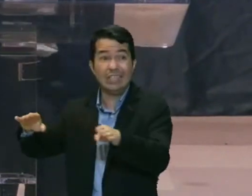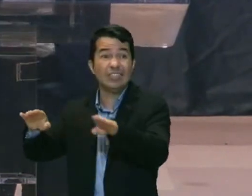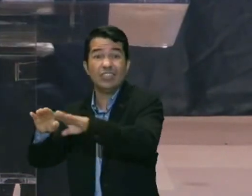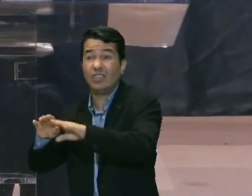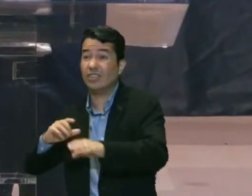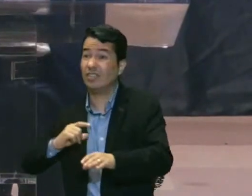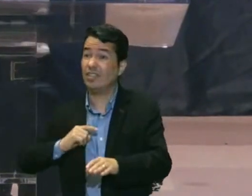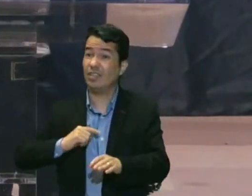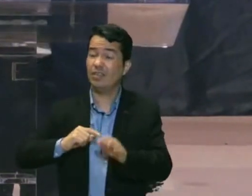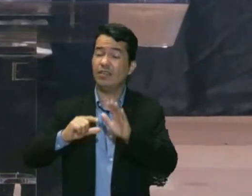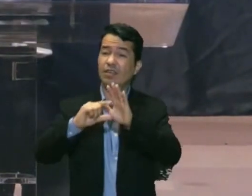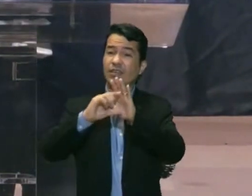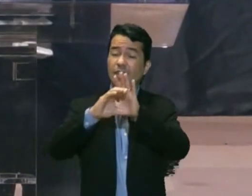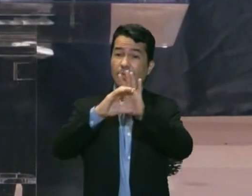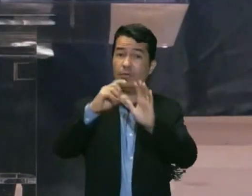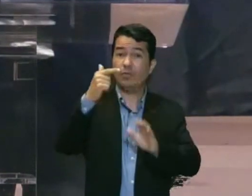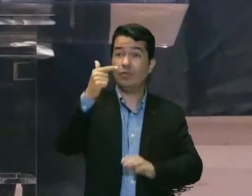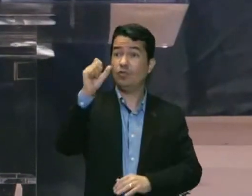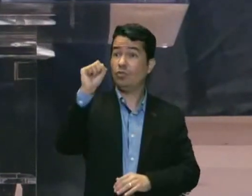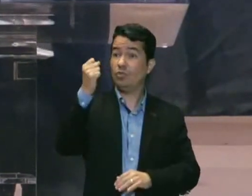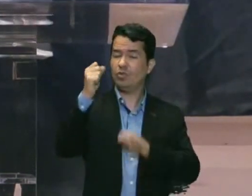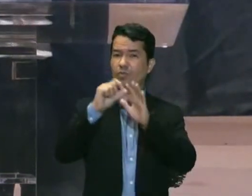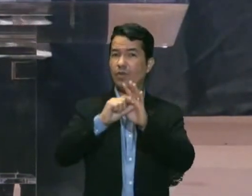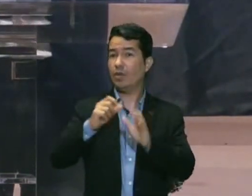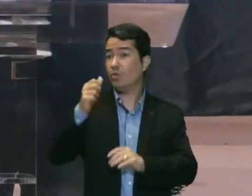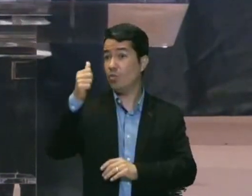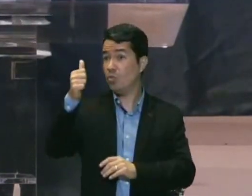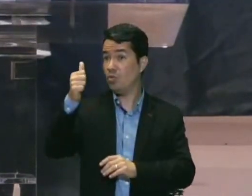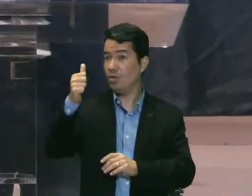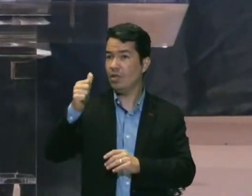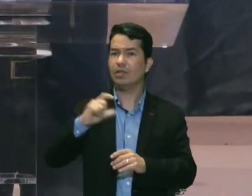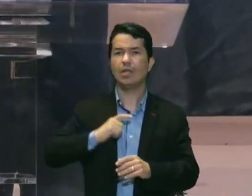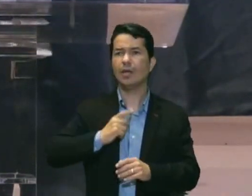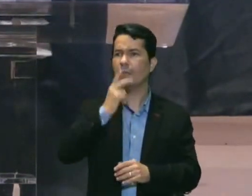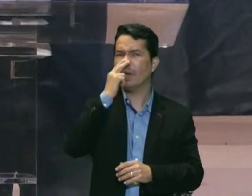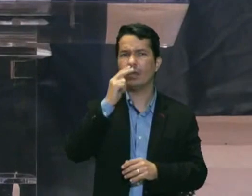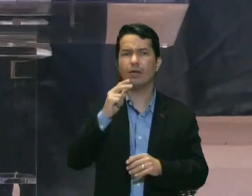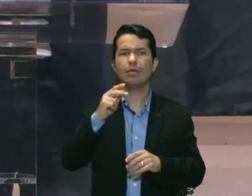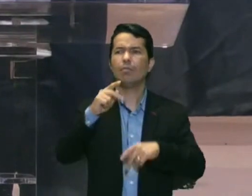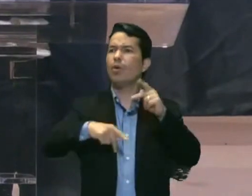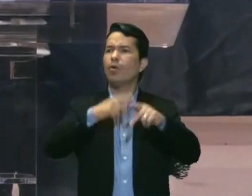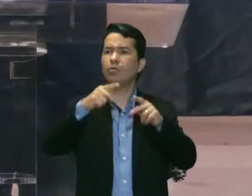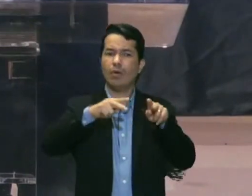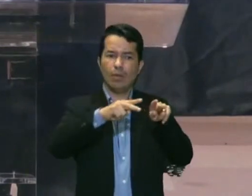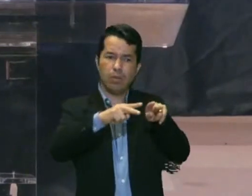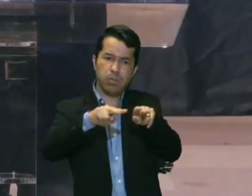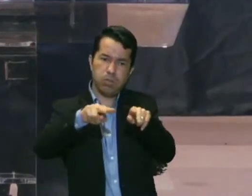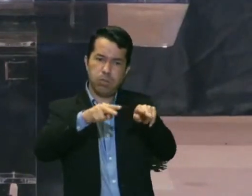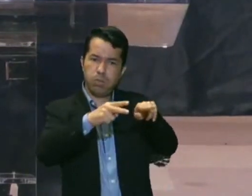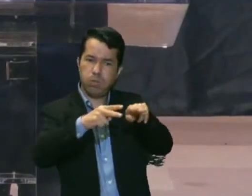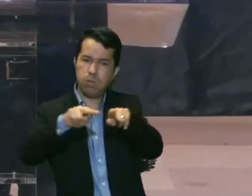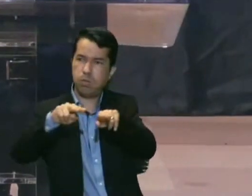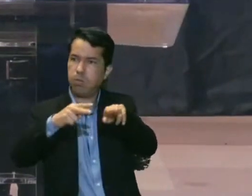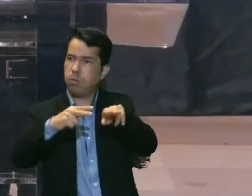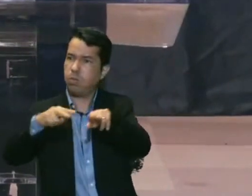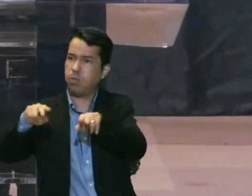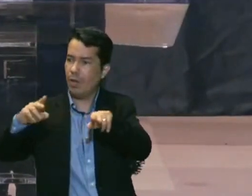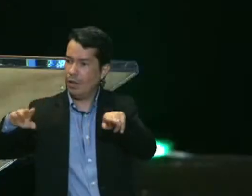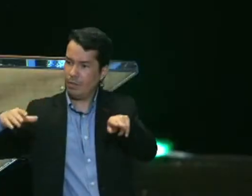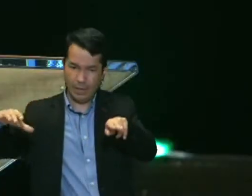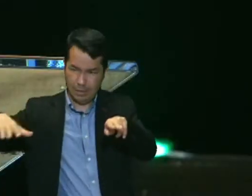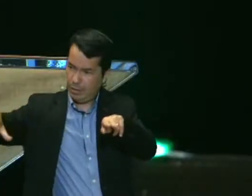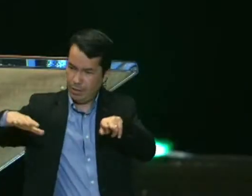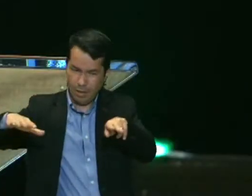esse texto dizendo assim, uma vez em terra, descobrimos que a ilha se chamava